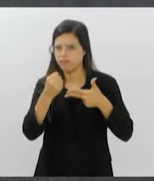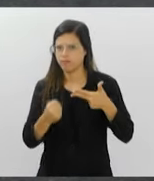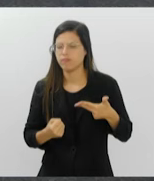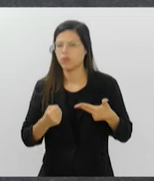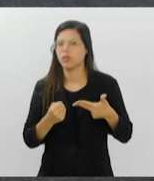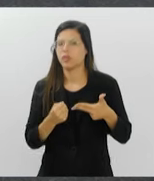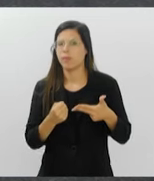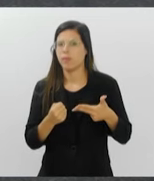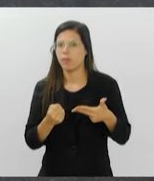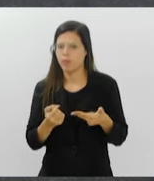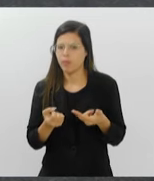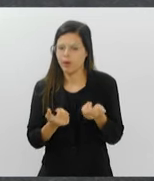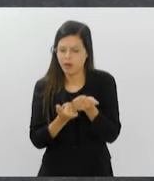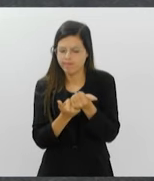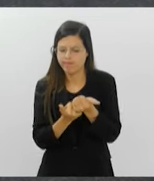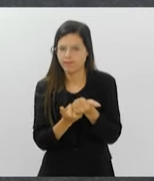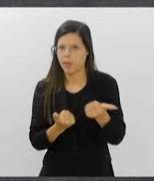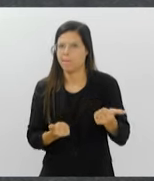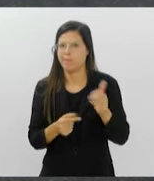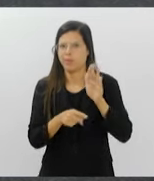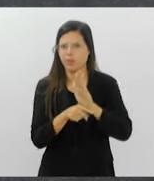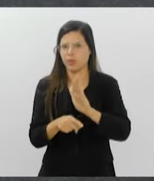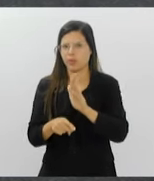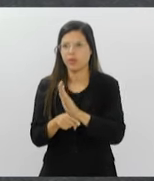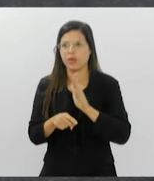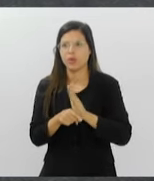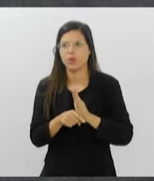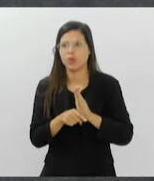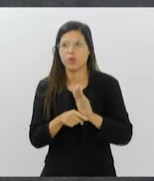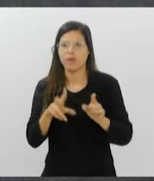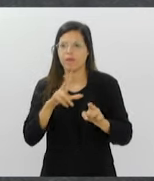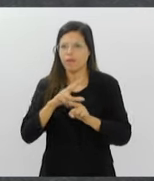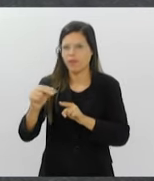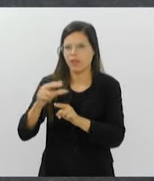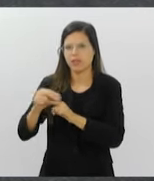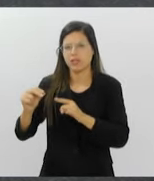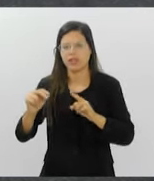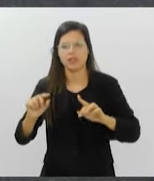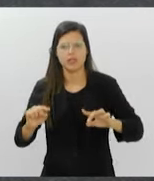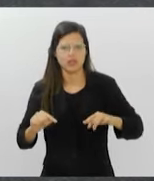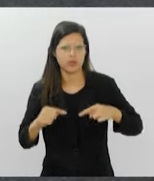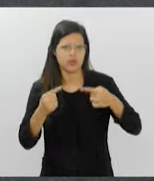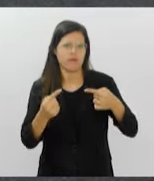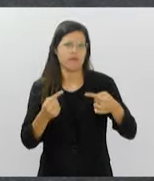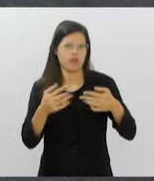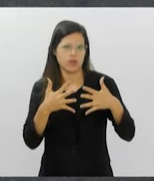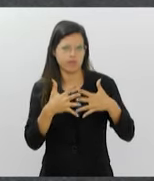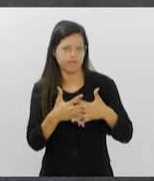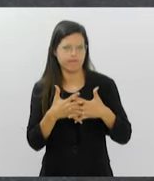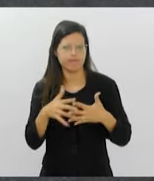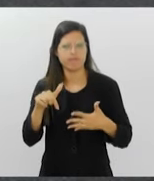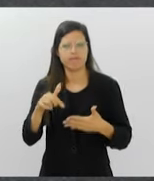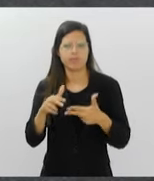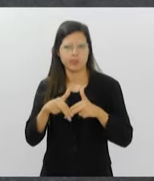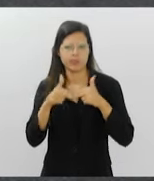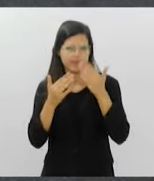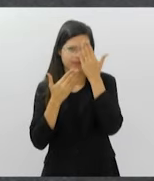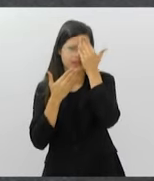coloque-se à disposição e a serviço de superar esses desafios e conflitos. Por isso, eu